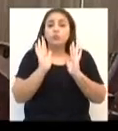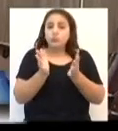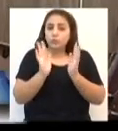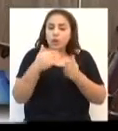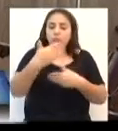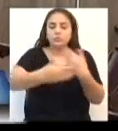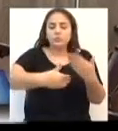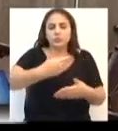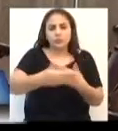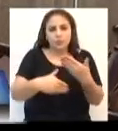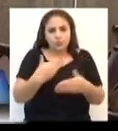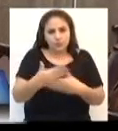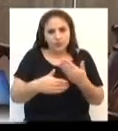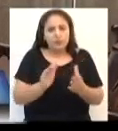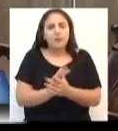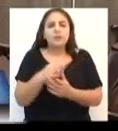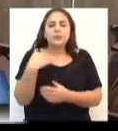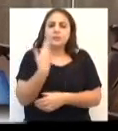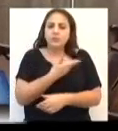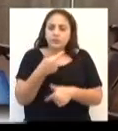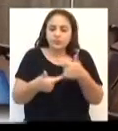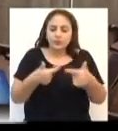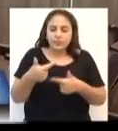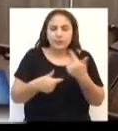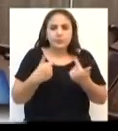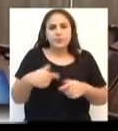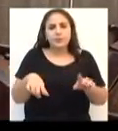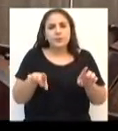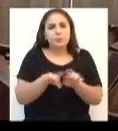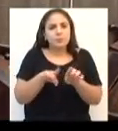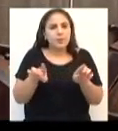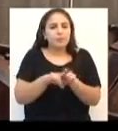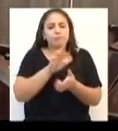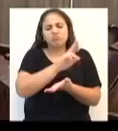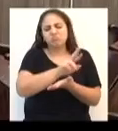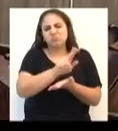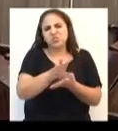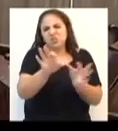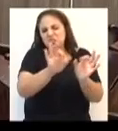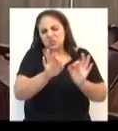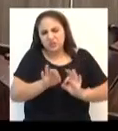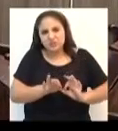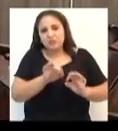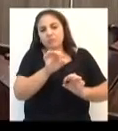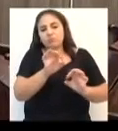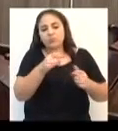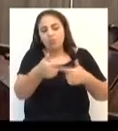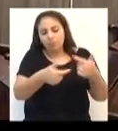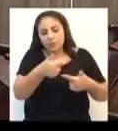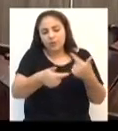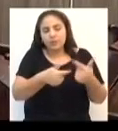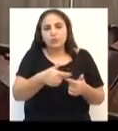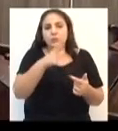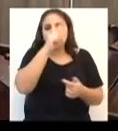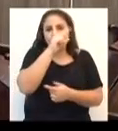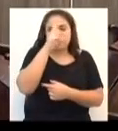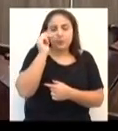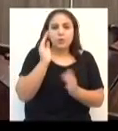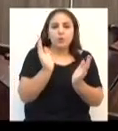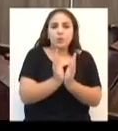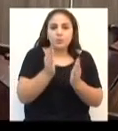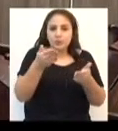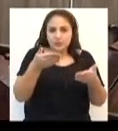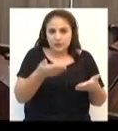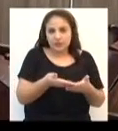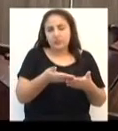sendo desenvolvida, já trabalhada por intermédio de diversas organizações do município de Passo Fundo. O Comitê de Gerenciamento